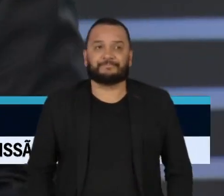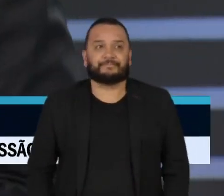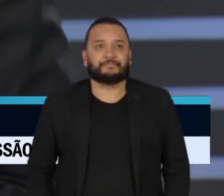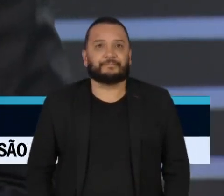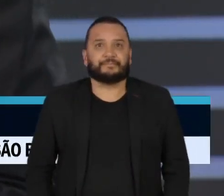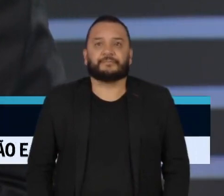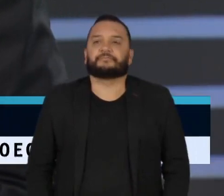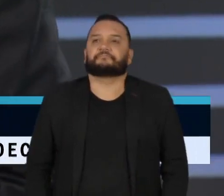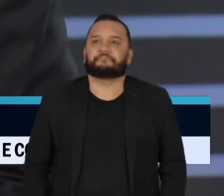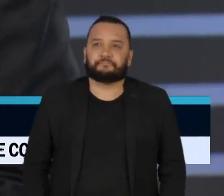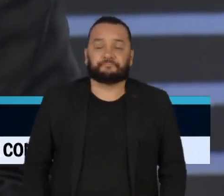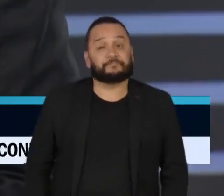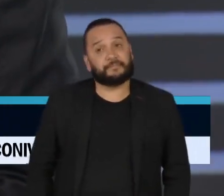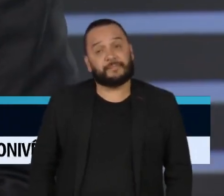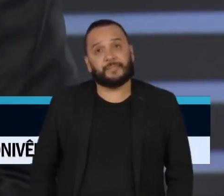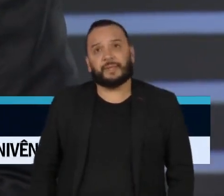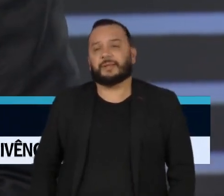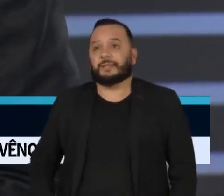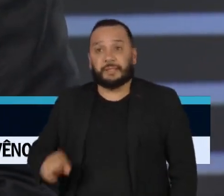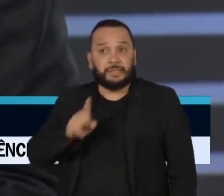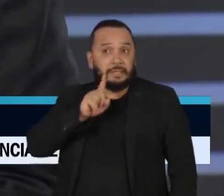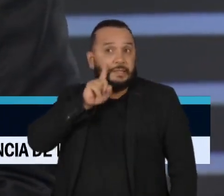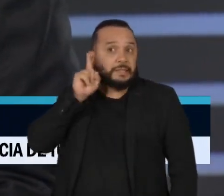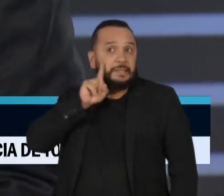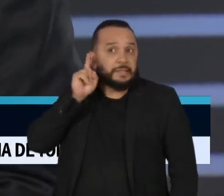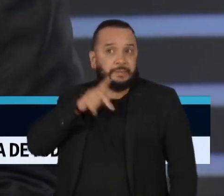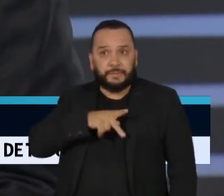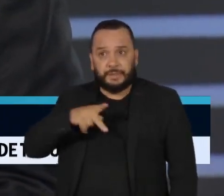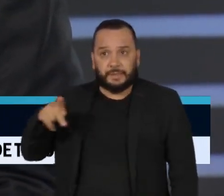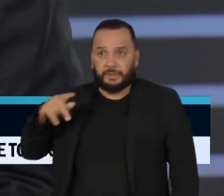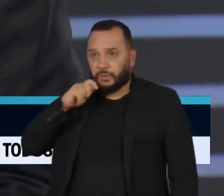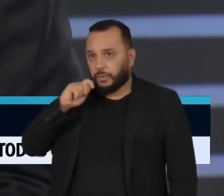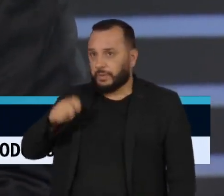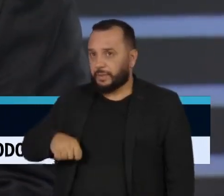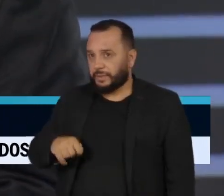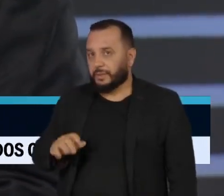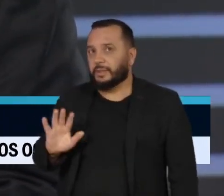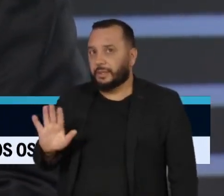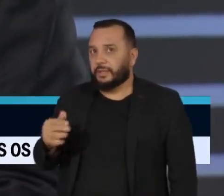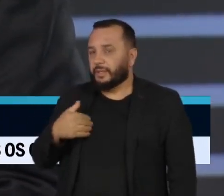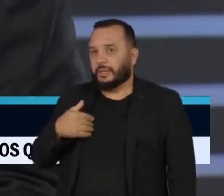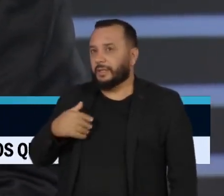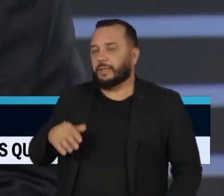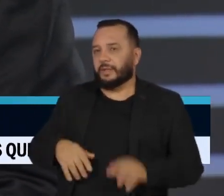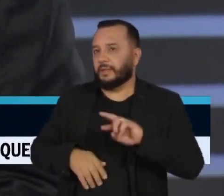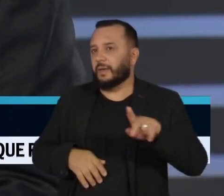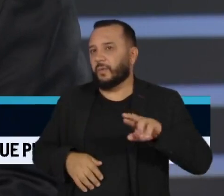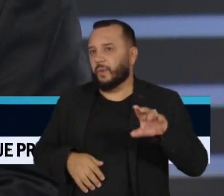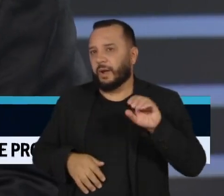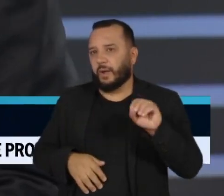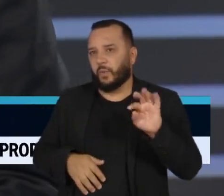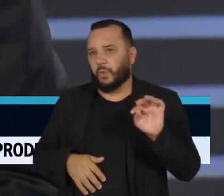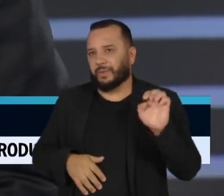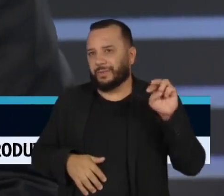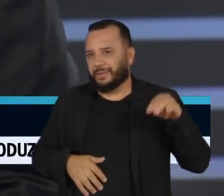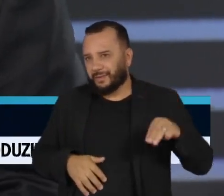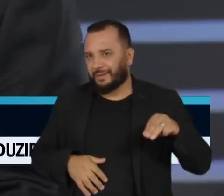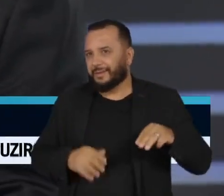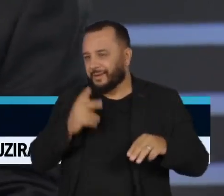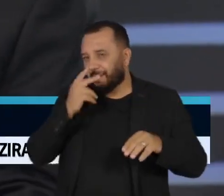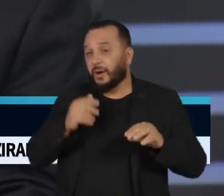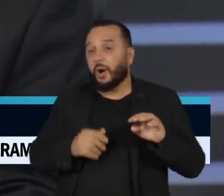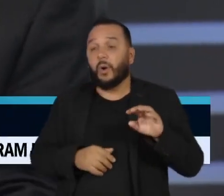É assim os elementos que de certa forma ele tá conseguindo não ser da altão e ser um pouco da otan que é o que ele queria inclusive